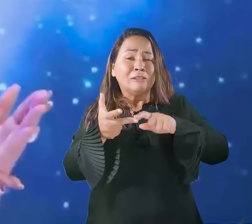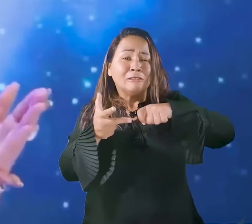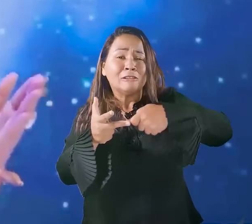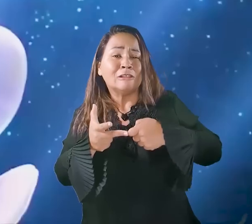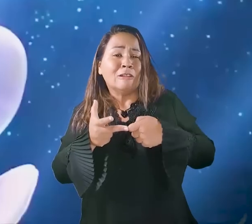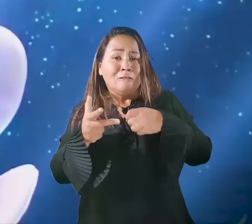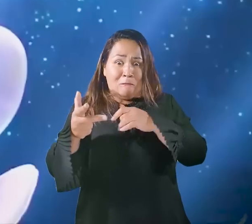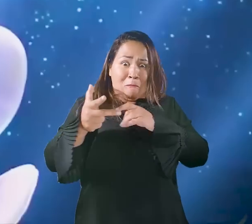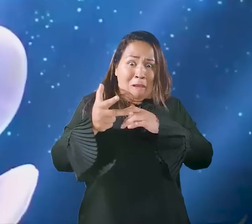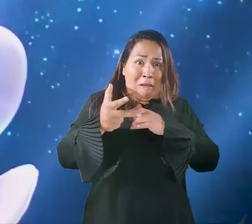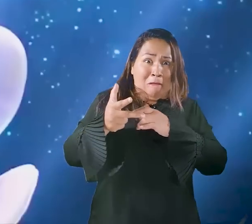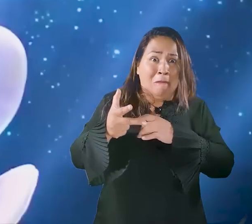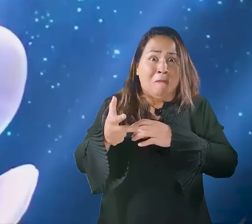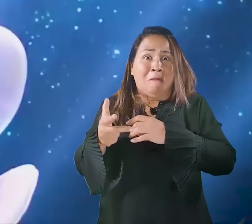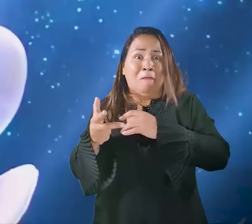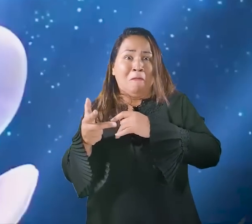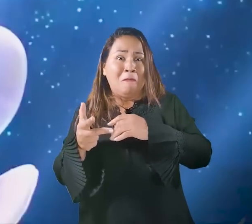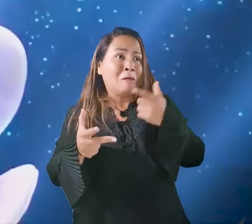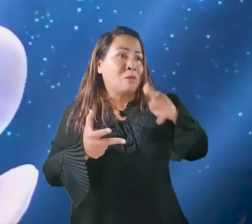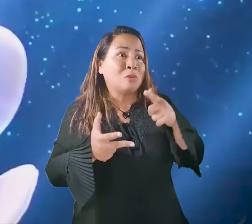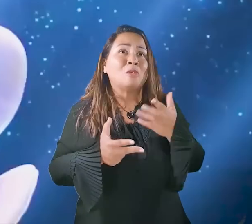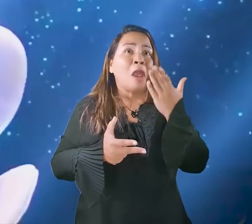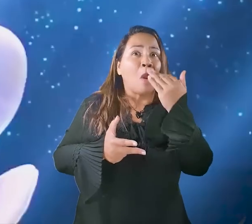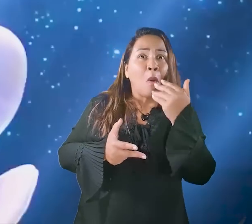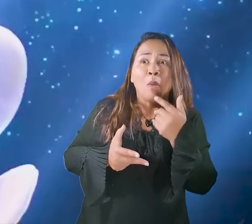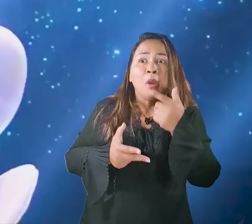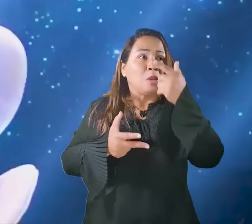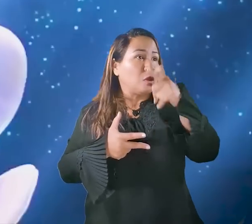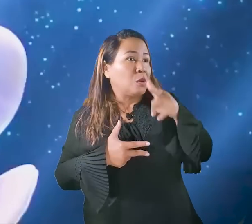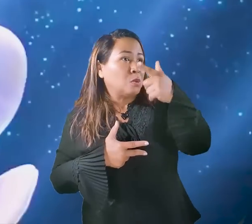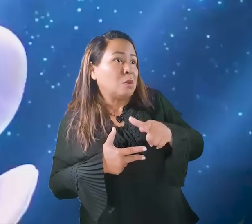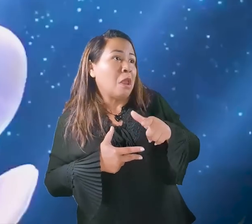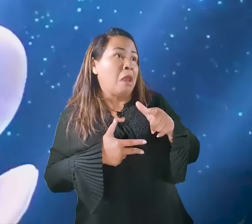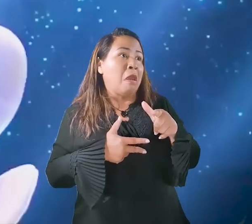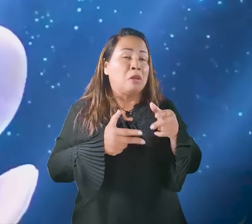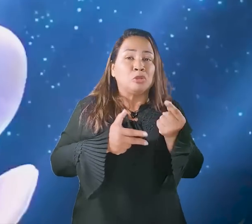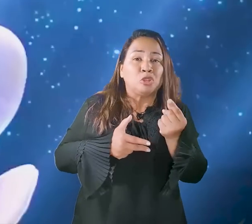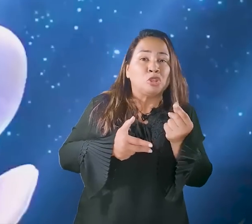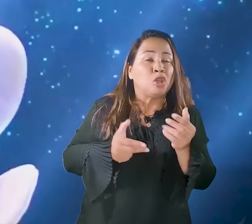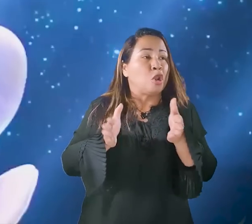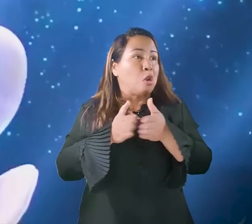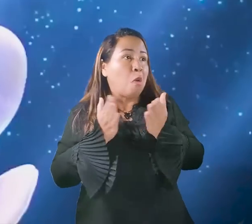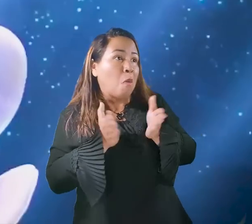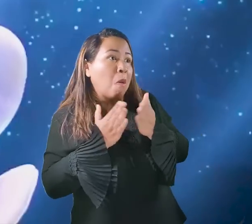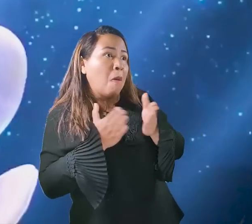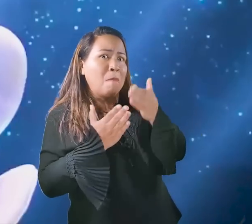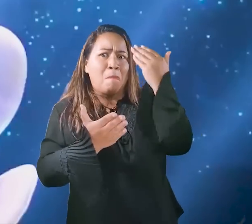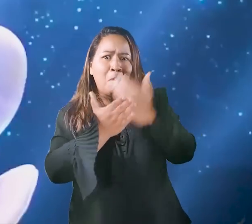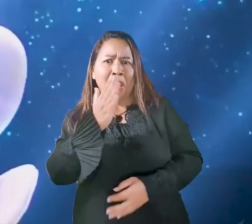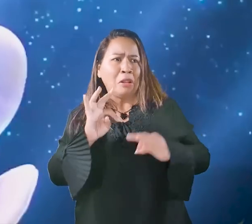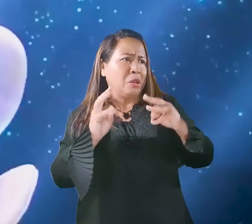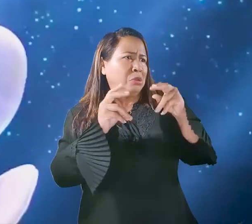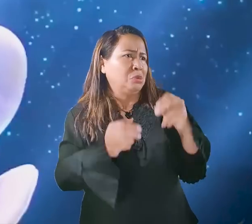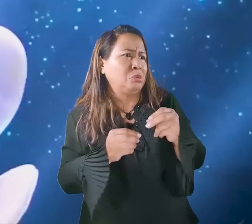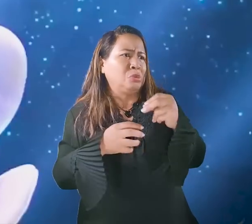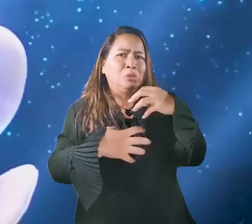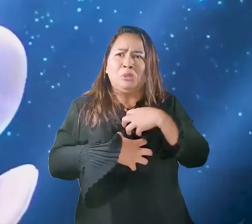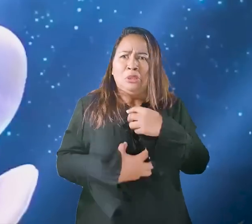medo, medo de não ter o que comer, medo de ficar pobre, medo de perder tudo, medo de ficar